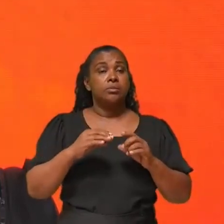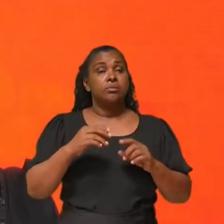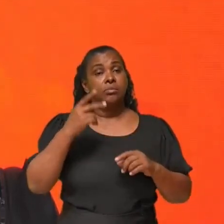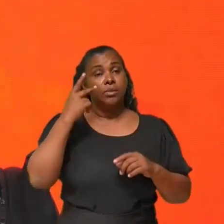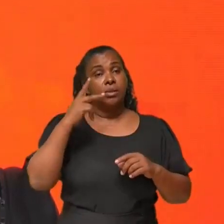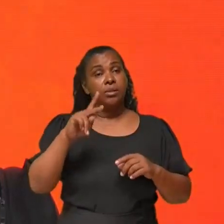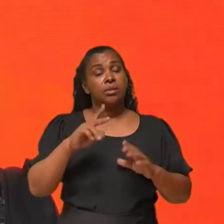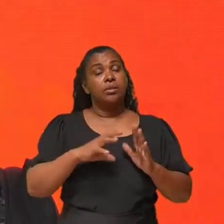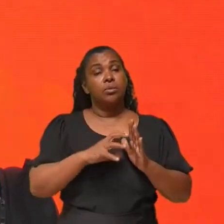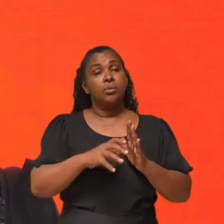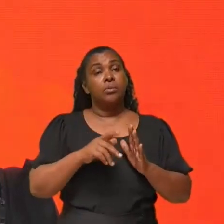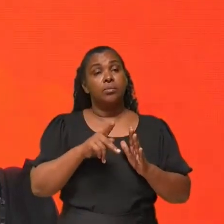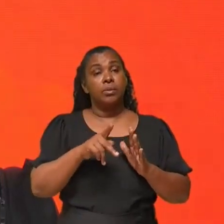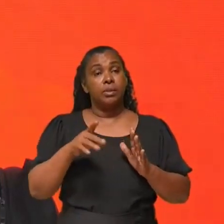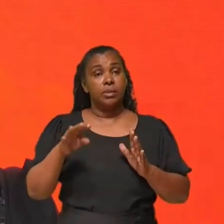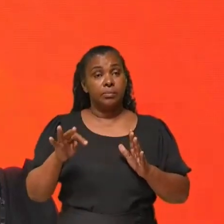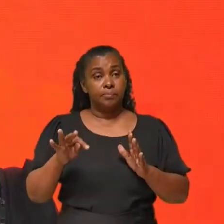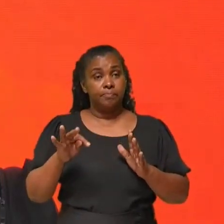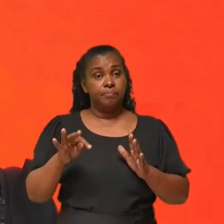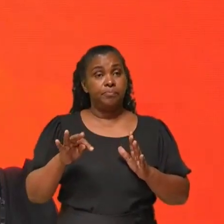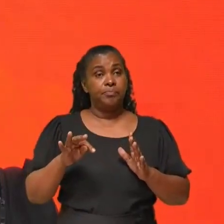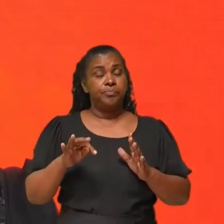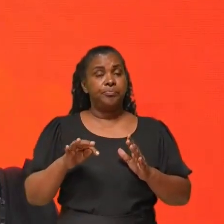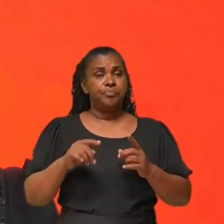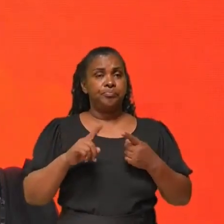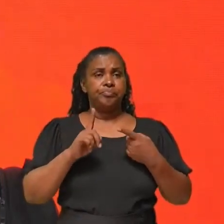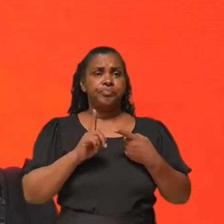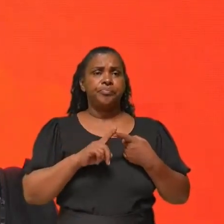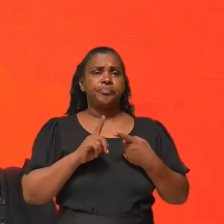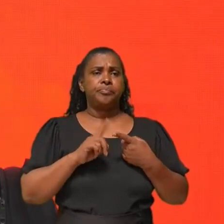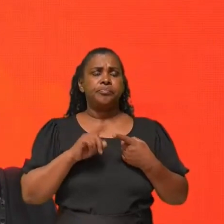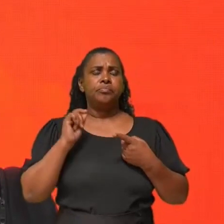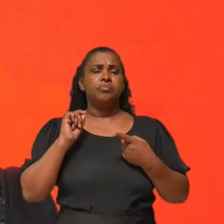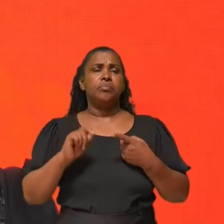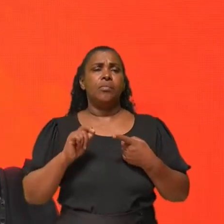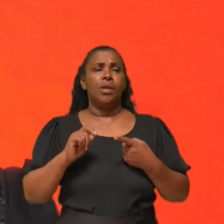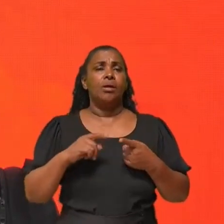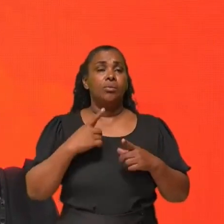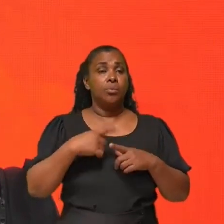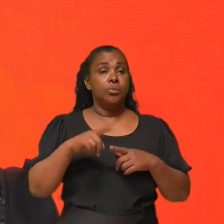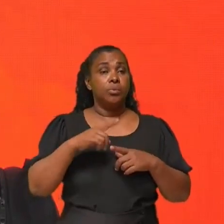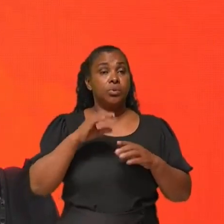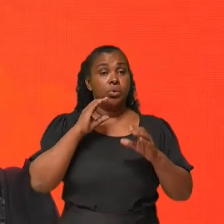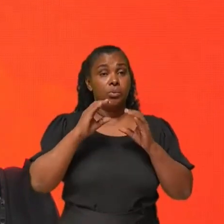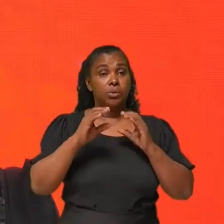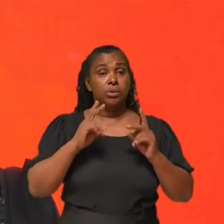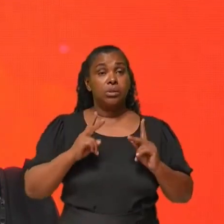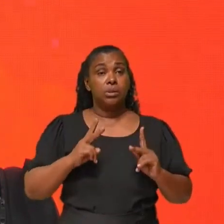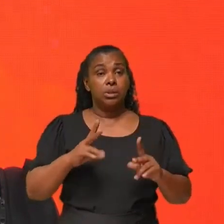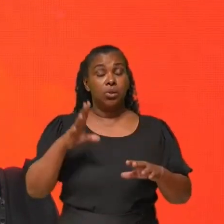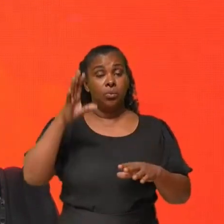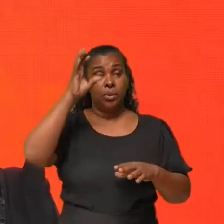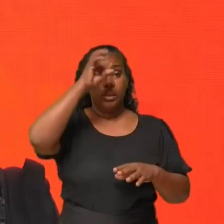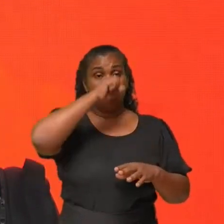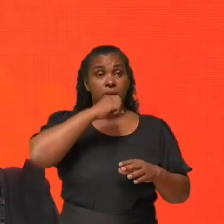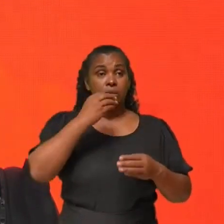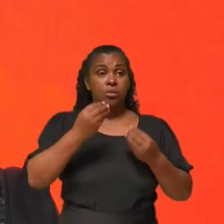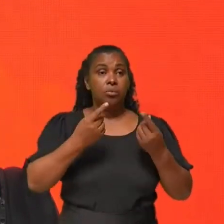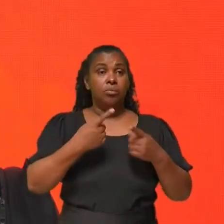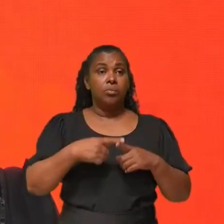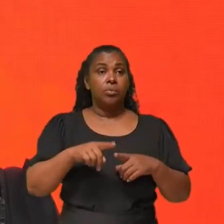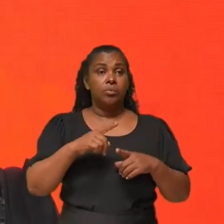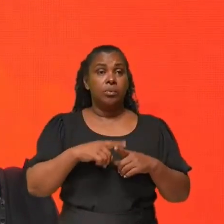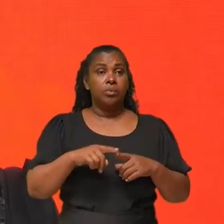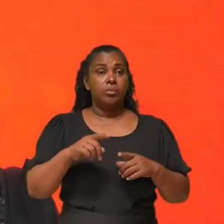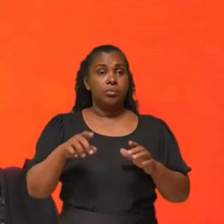Trabalhadoras. A primeira é que os problemas de comunicação são sempre compreendidos como problemas do domínio da